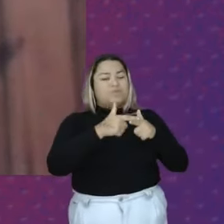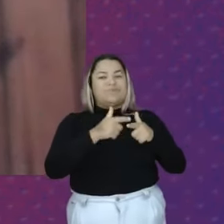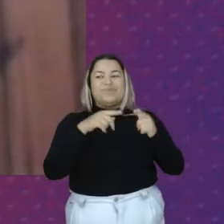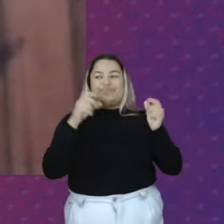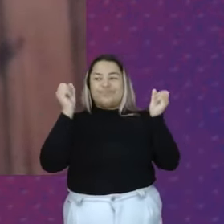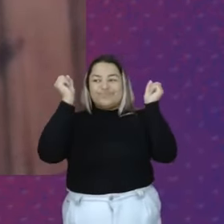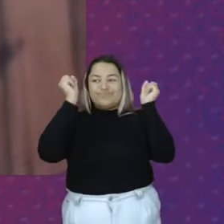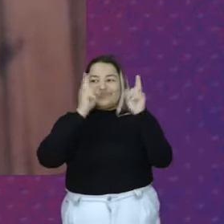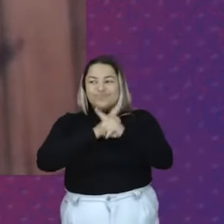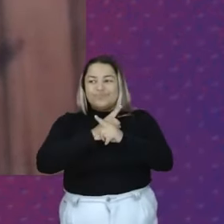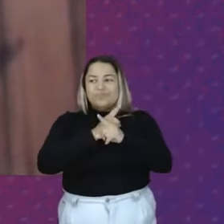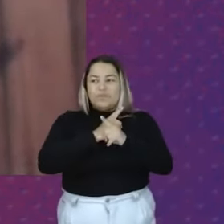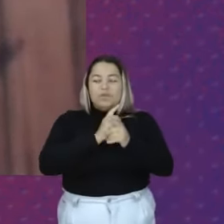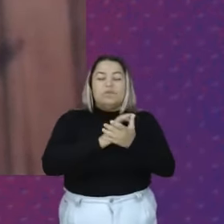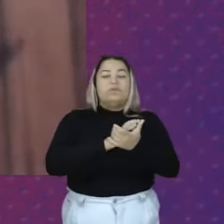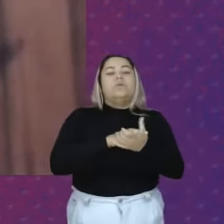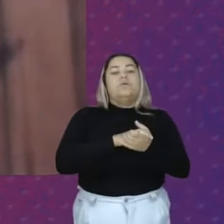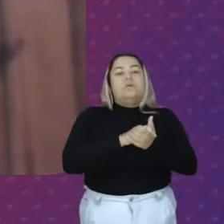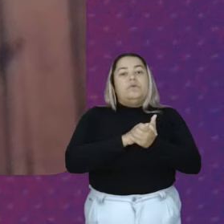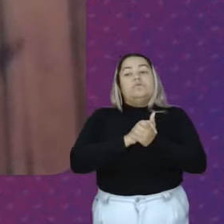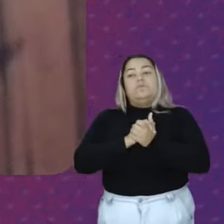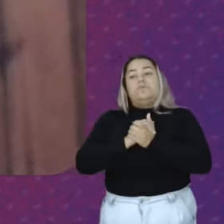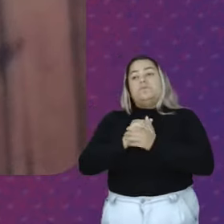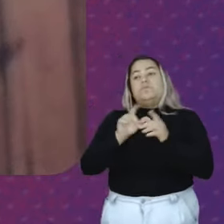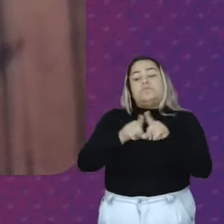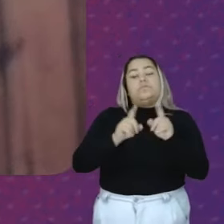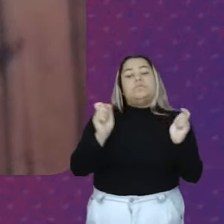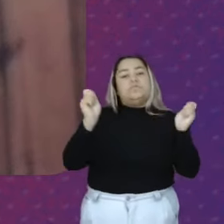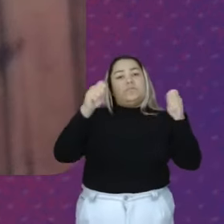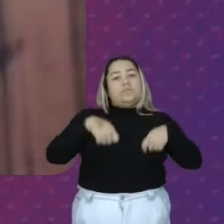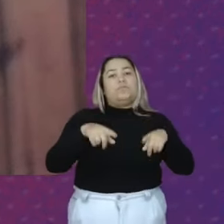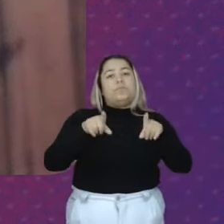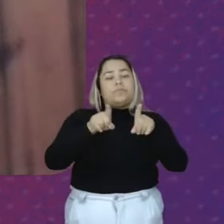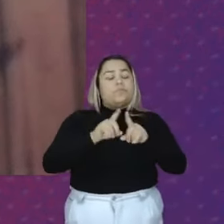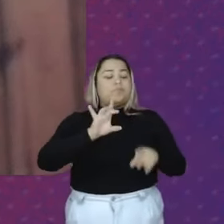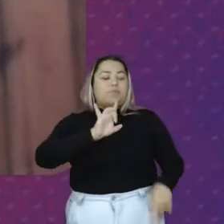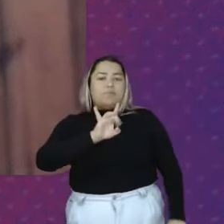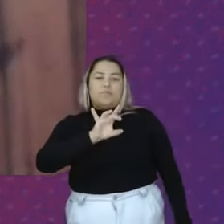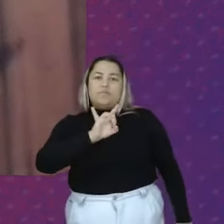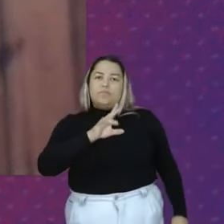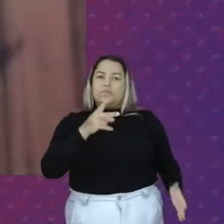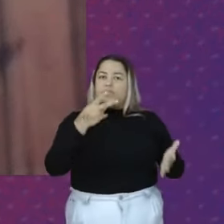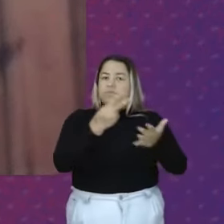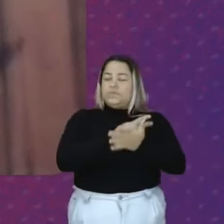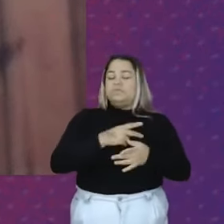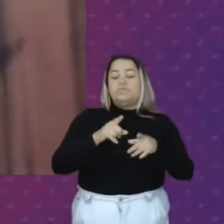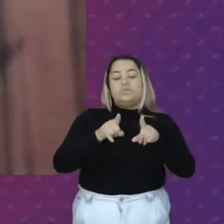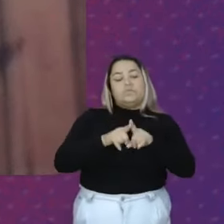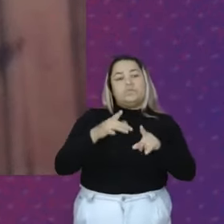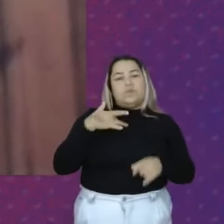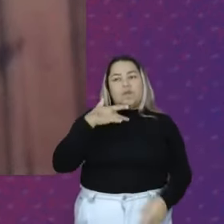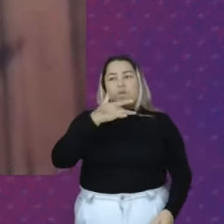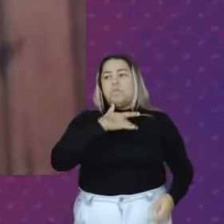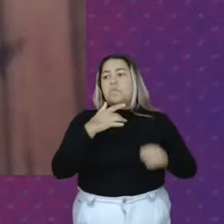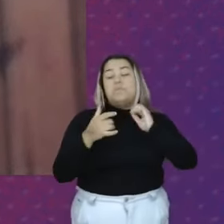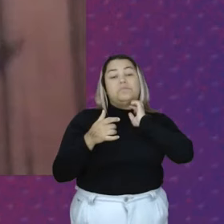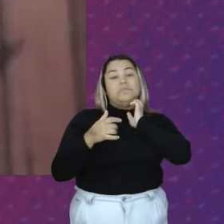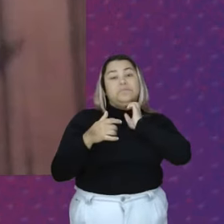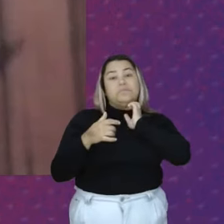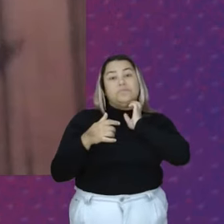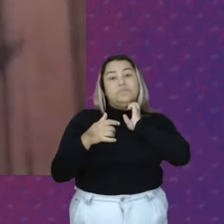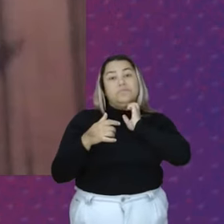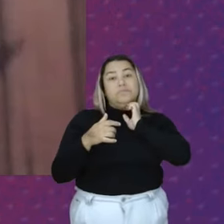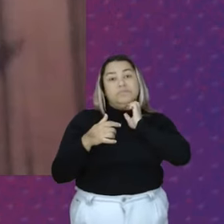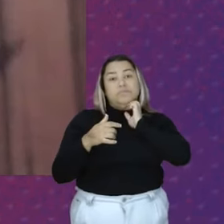né E que demanda uma infraestrutura eh não só como eu disse de saúde mas de avalia de